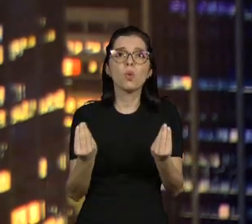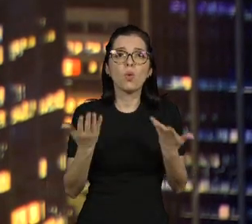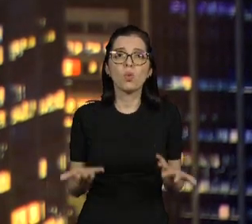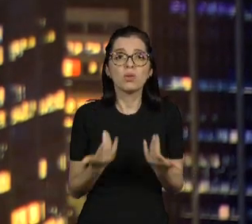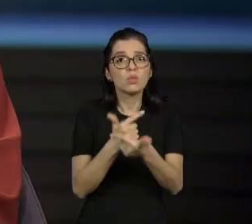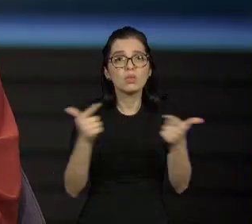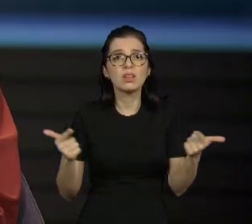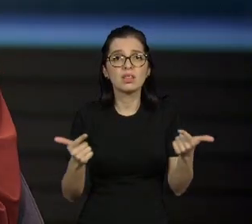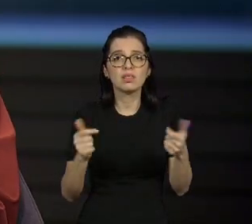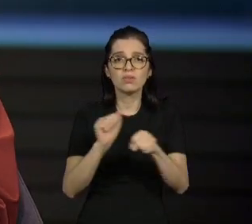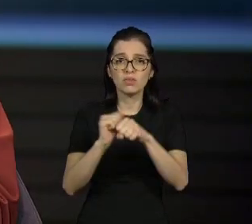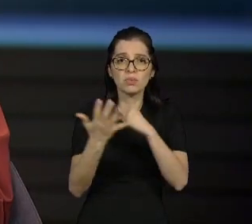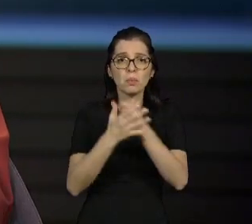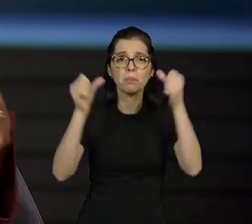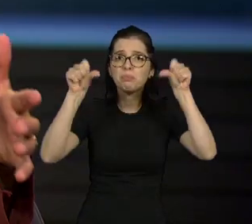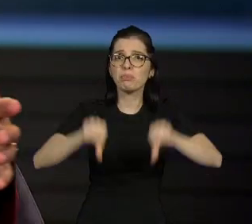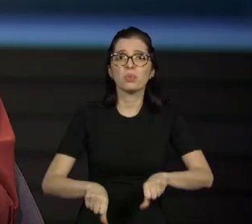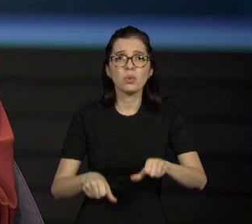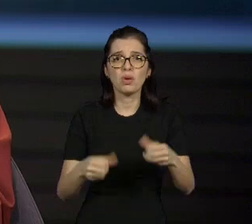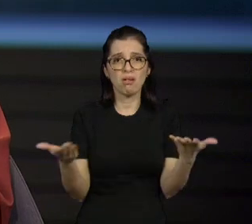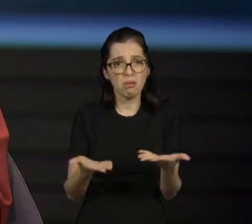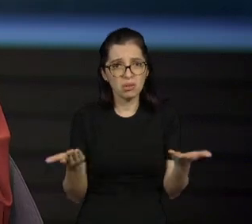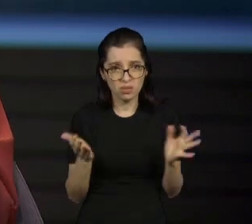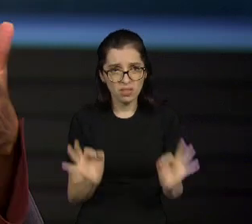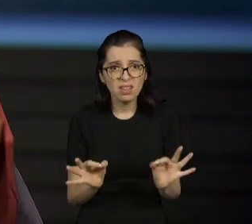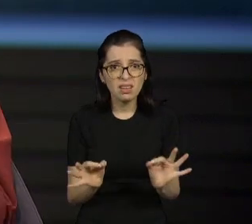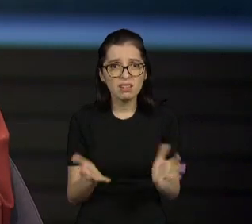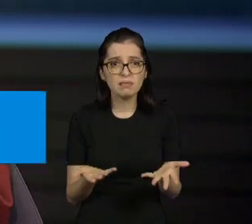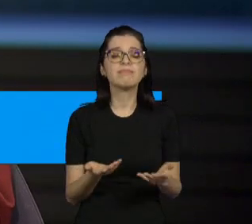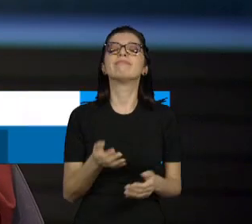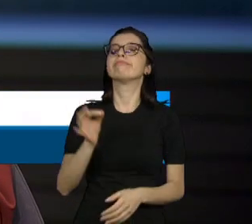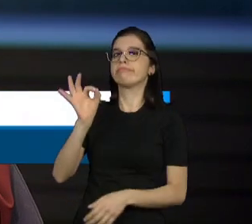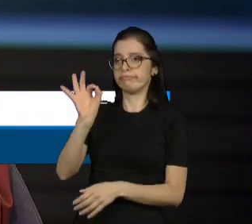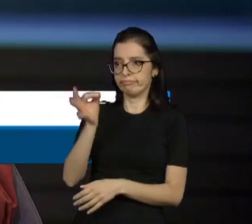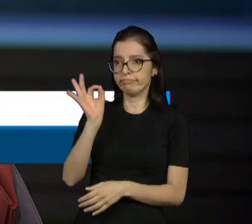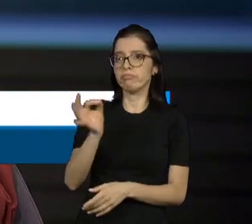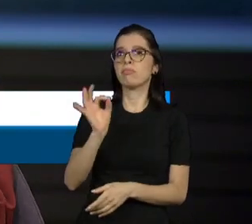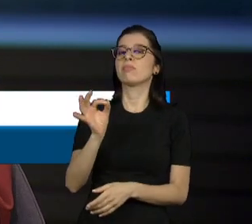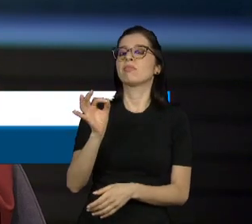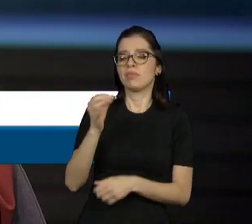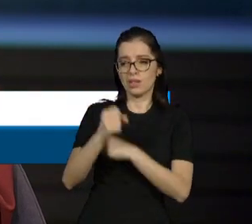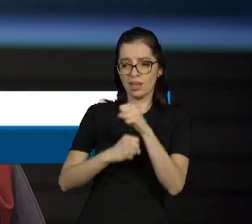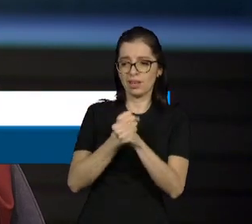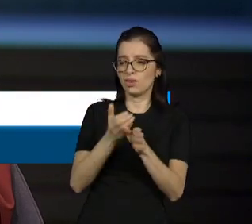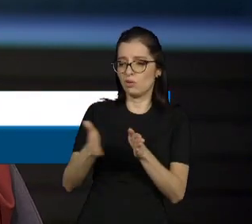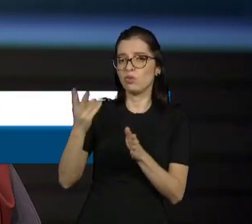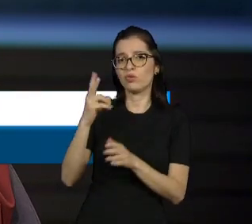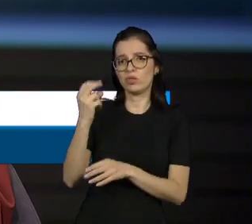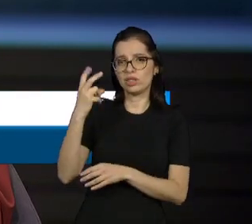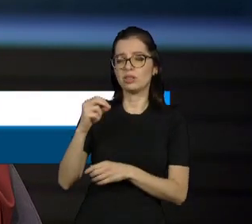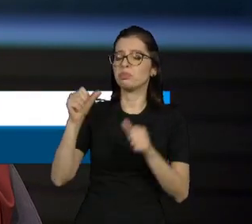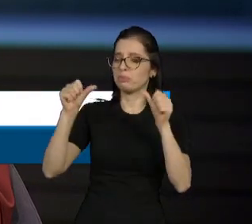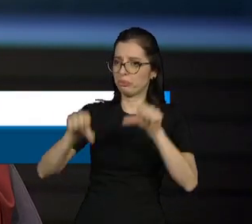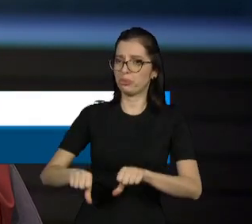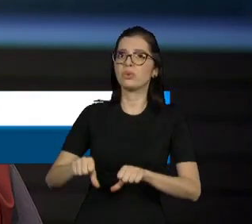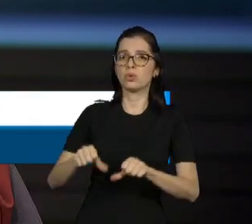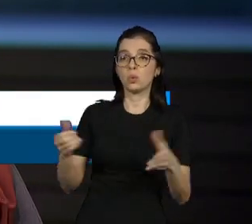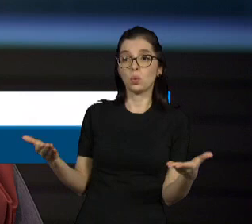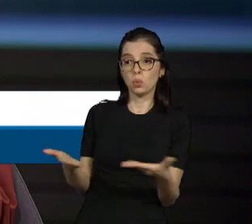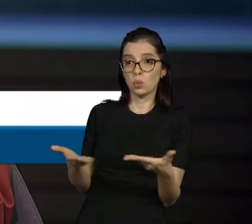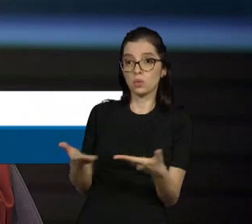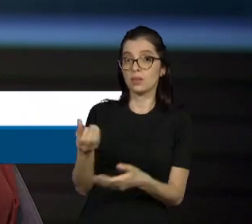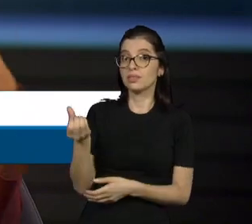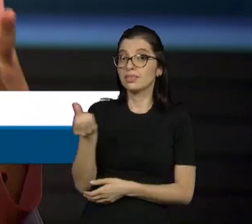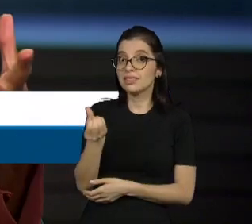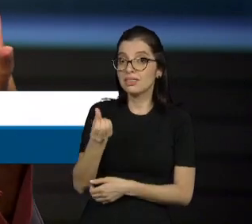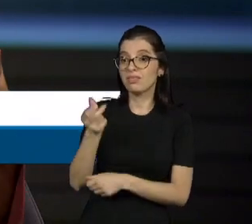quadro. Exatamente. A gente todo ano tem essa análise, né? Hoje mesmo, nesta sexta-feira, quando a gente está aqui gravando o nosso